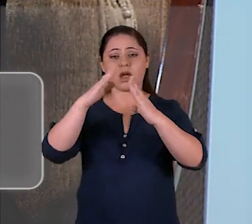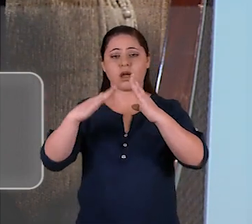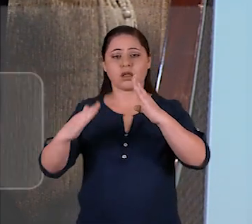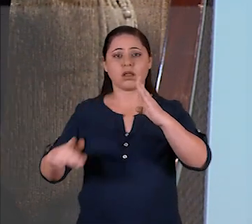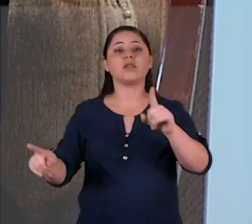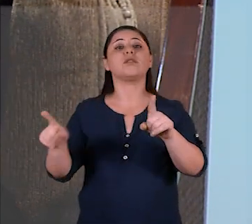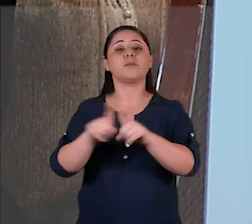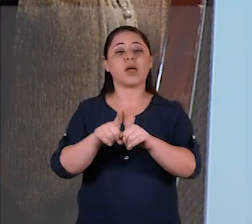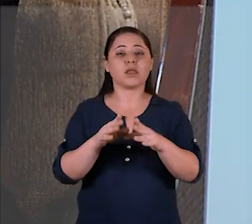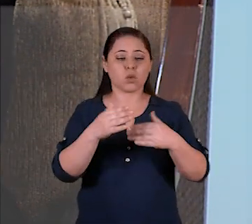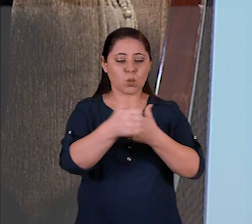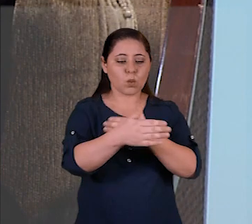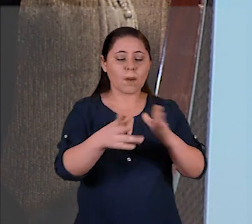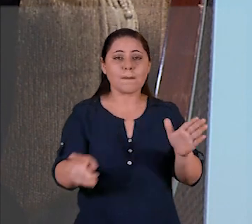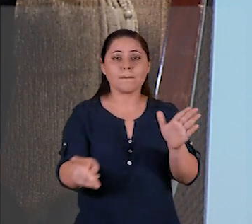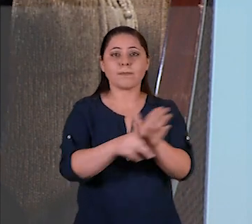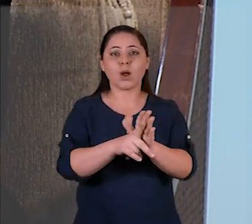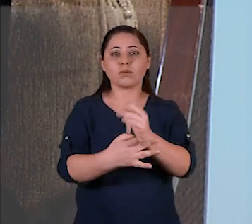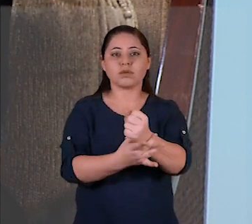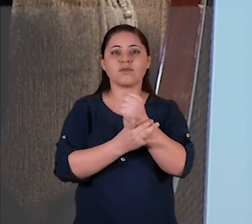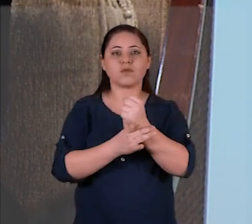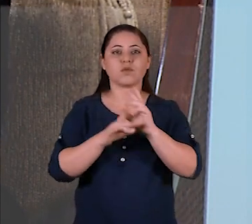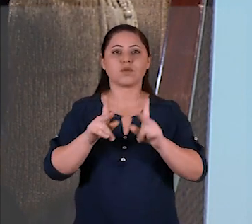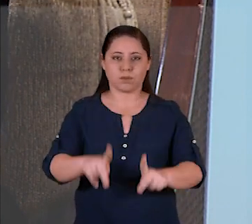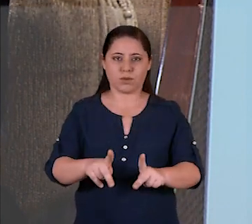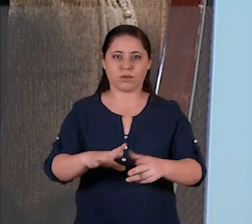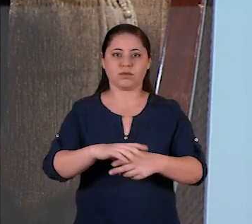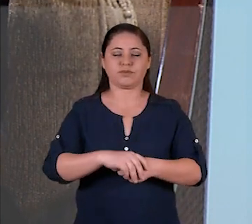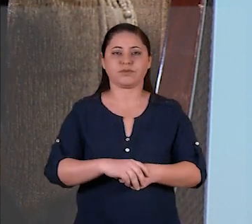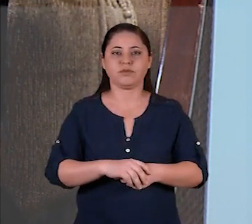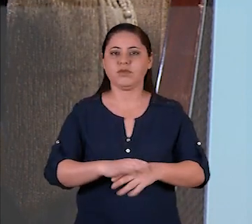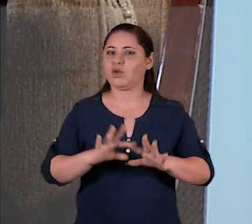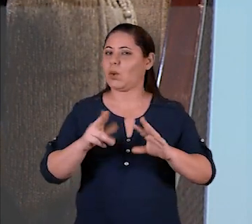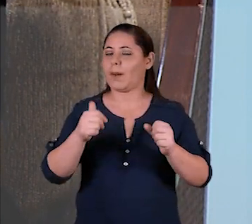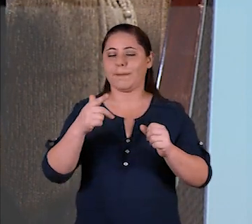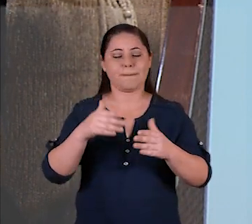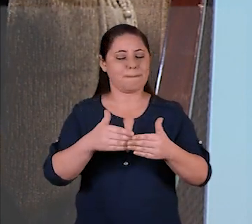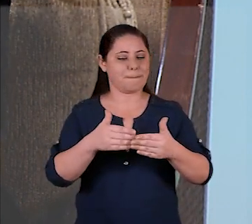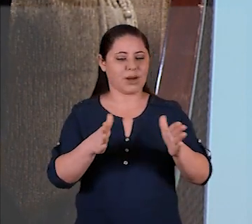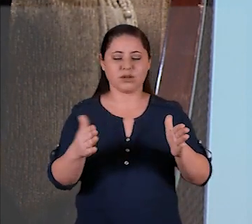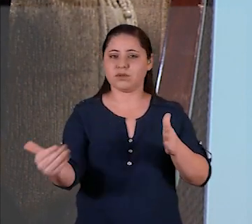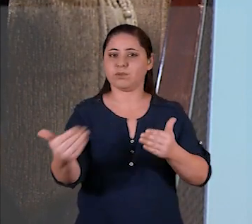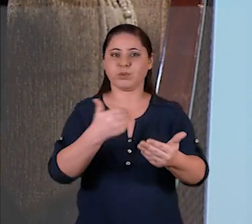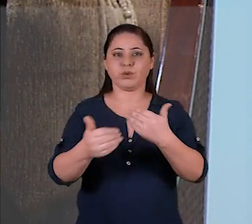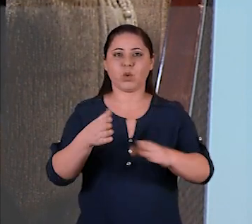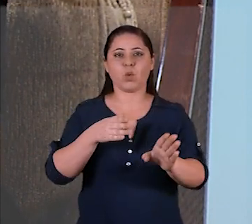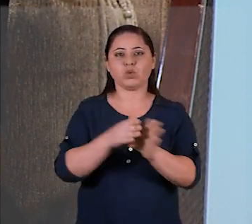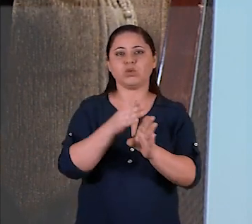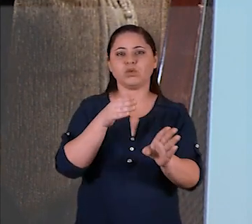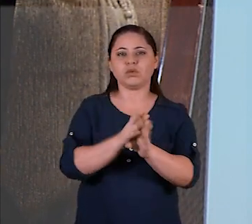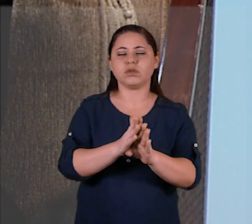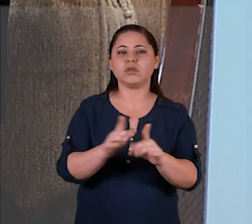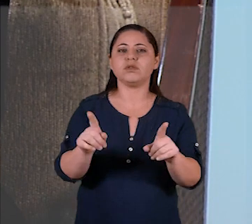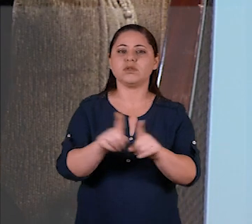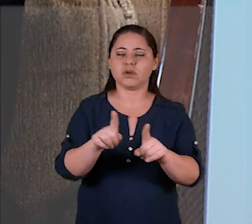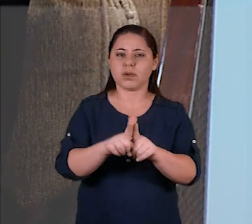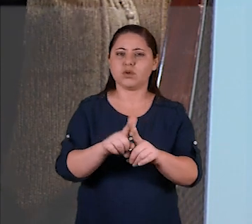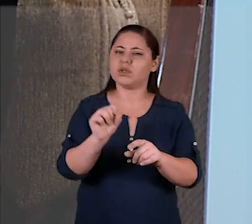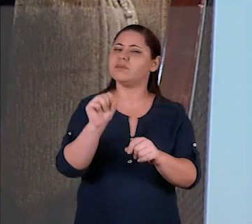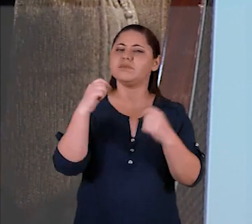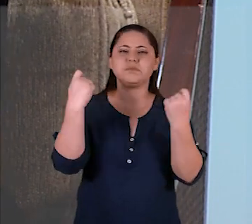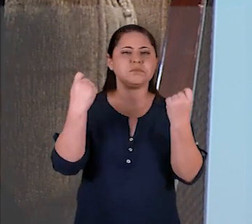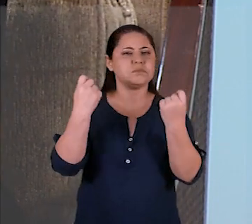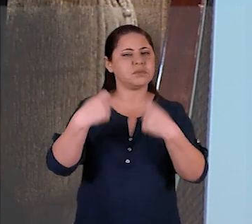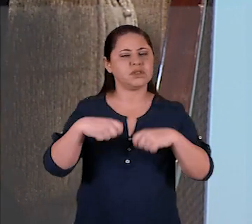Brasileira também funciona um gabinete lá da Defensoria Pública. Somos porta de entrada e para orientação e tomada de medidas do que